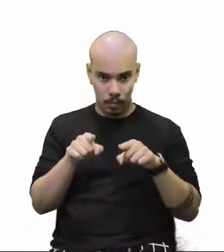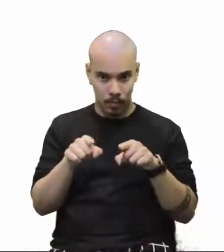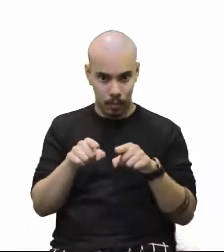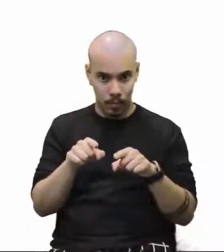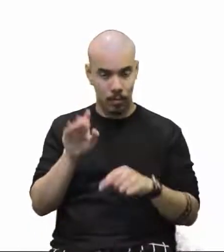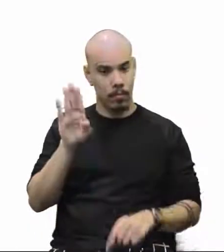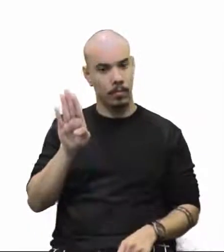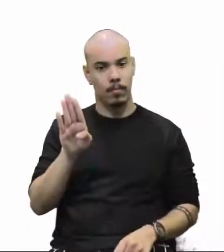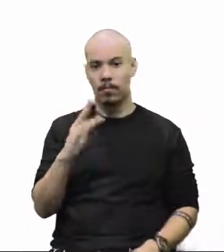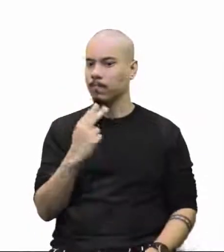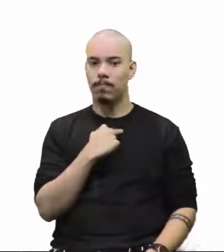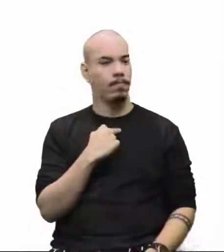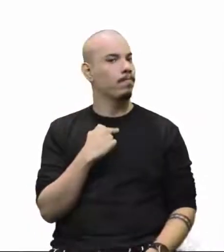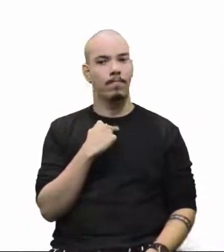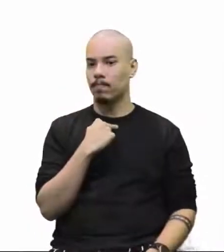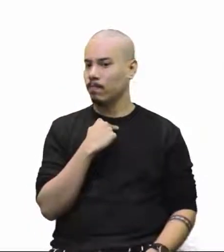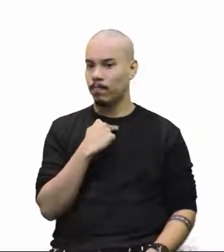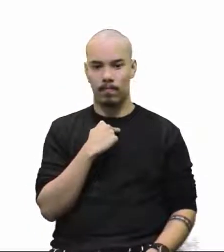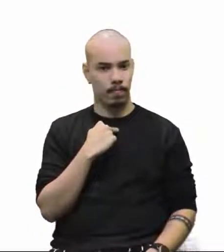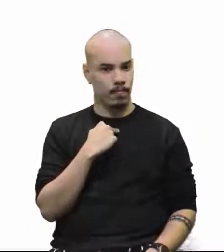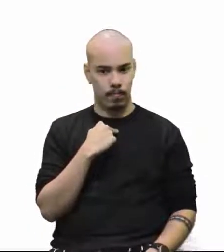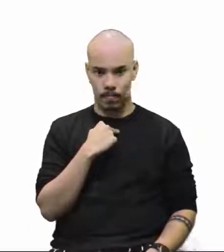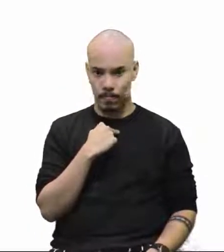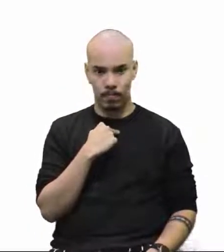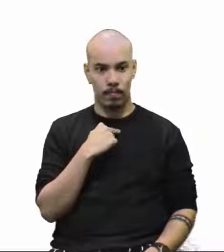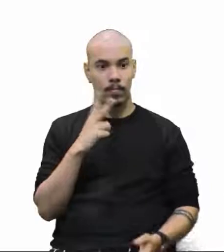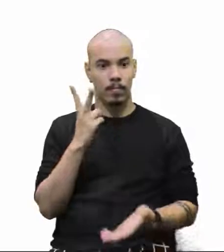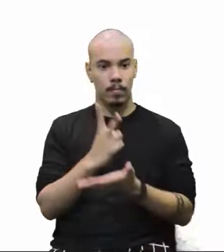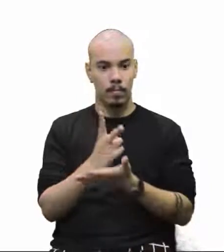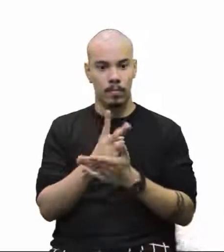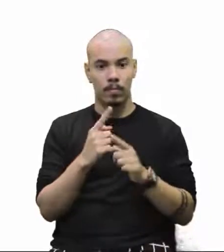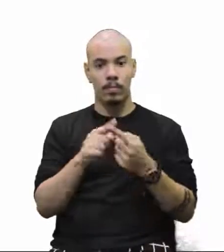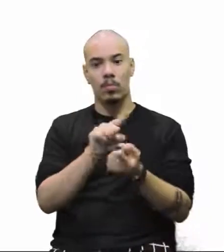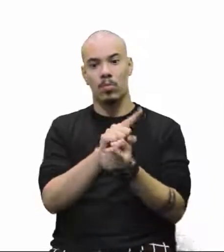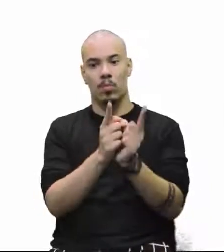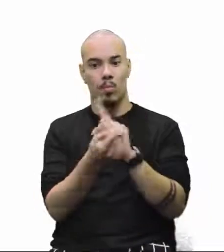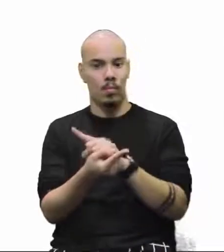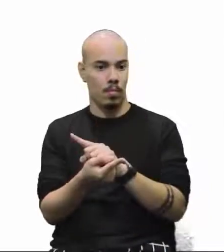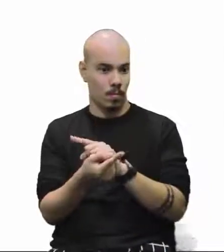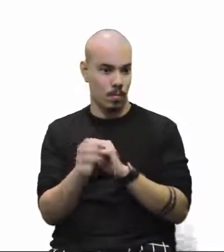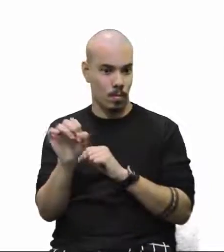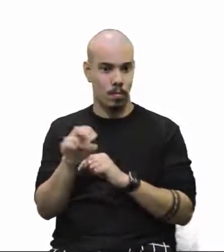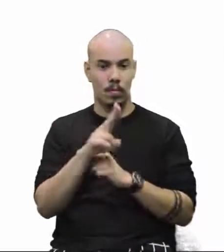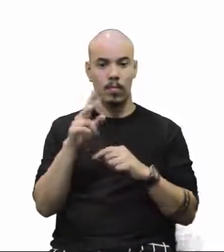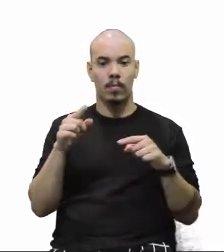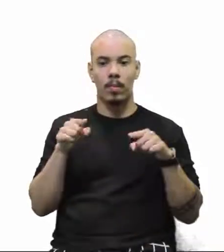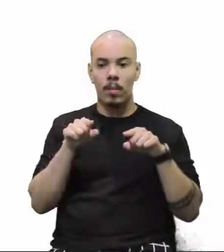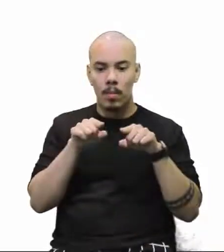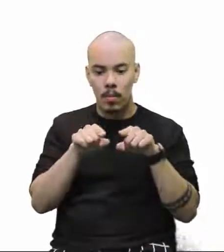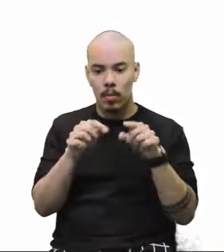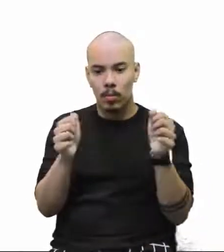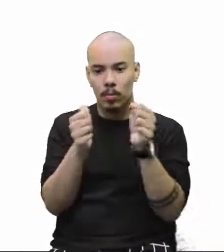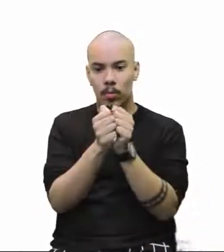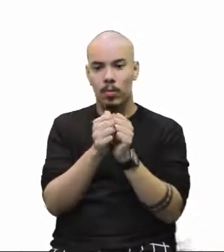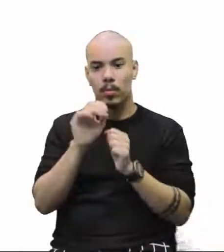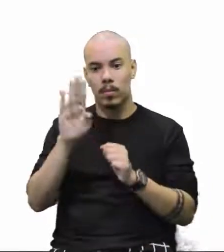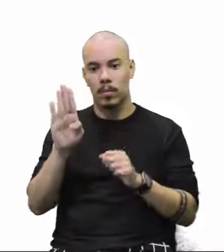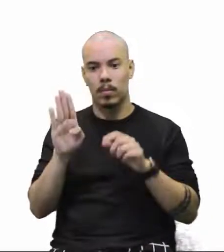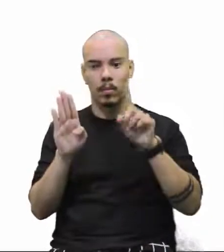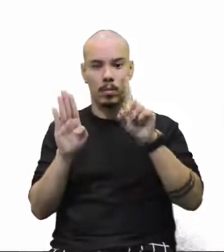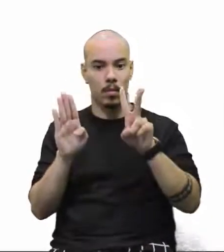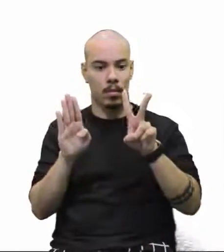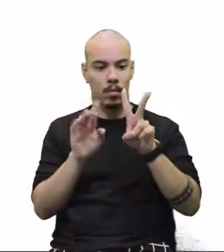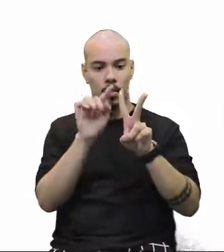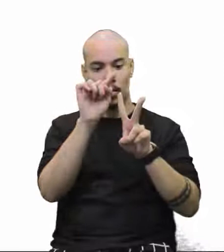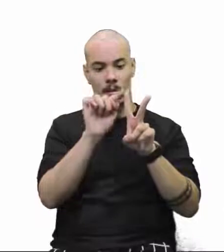não pode, sabe que não pode também, né? Mesma direção, mas sentido contrário. Ou direção perpendicular ao plano de B e V e